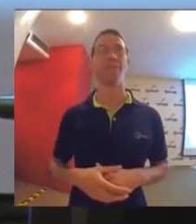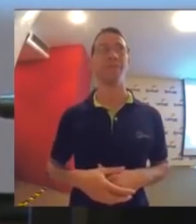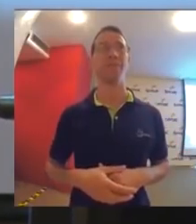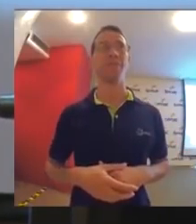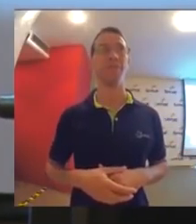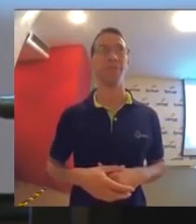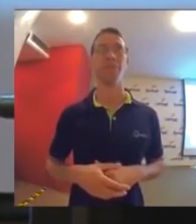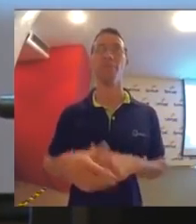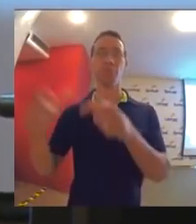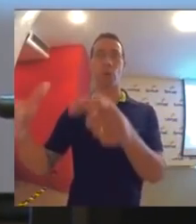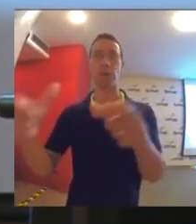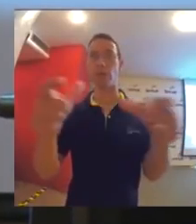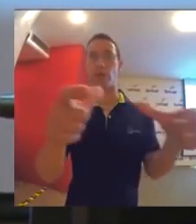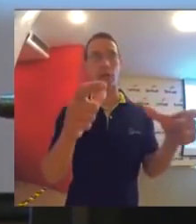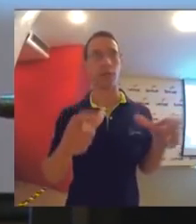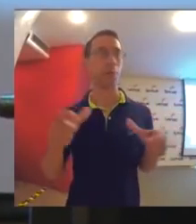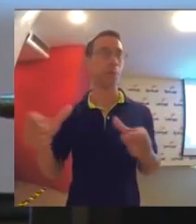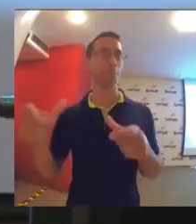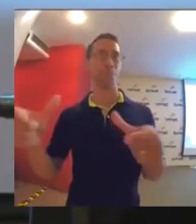localizada,